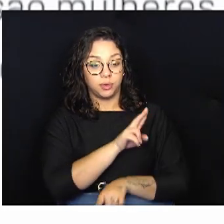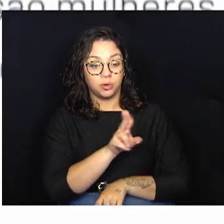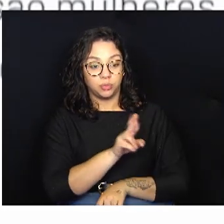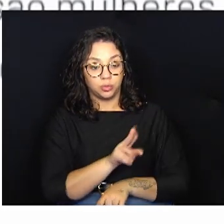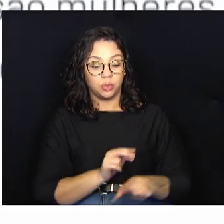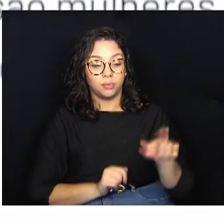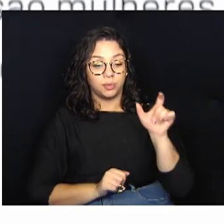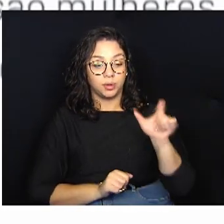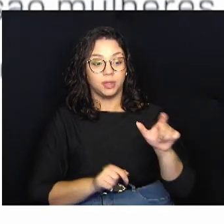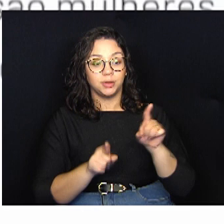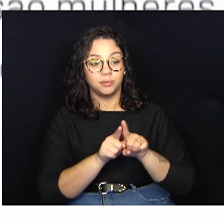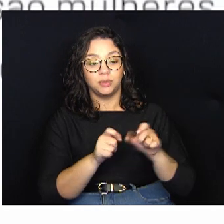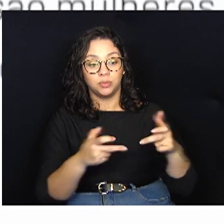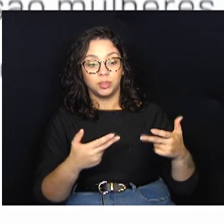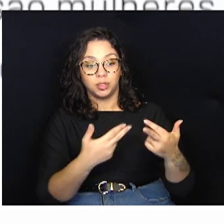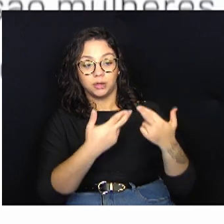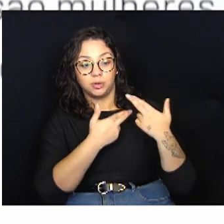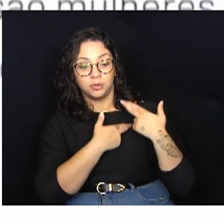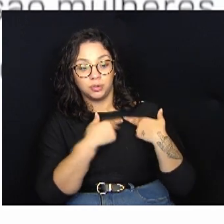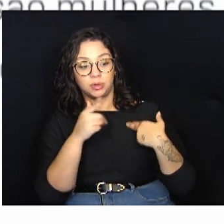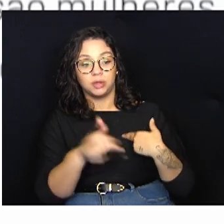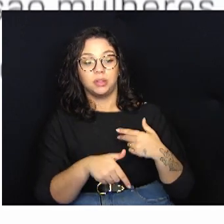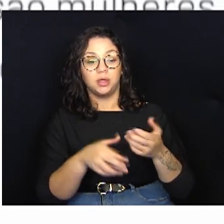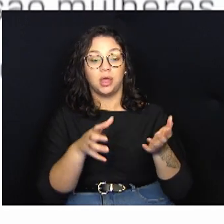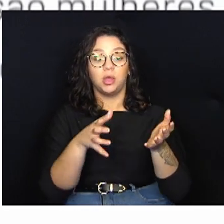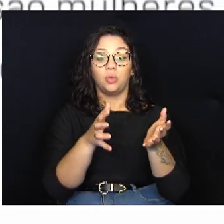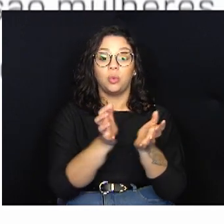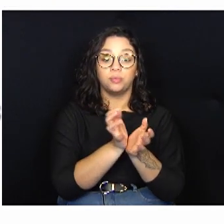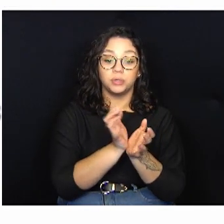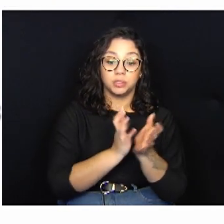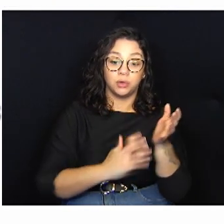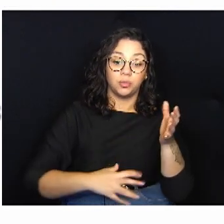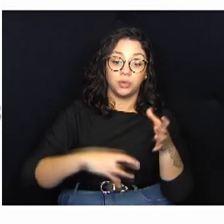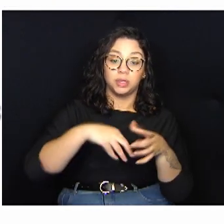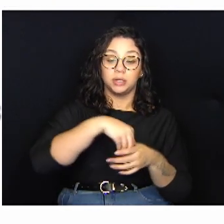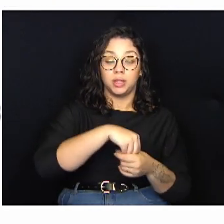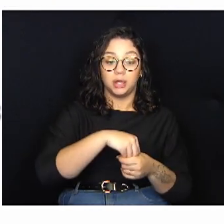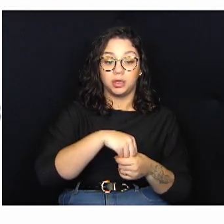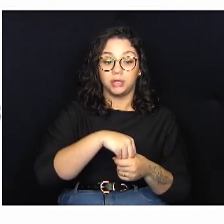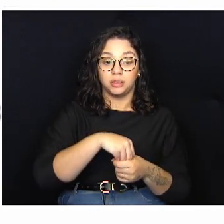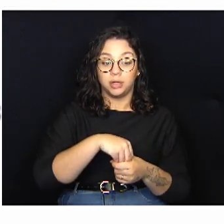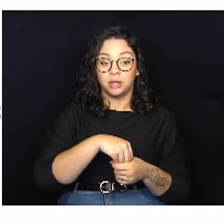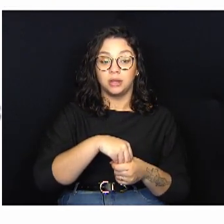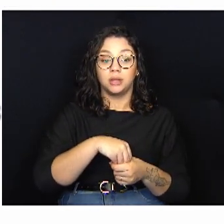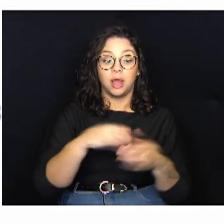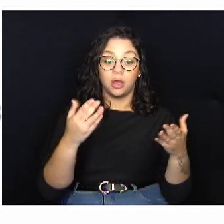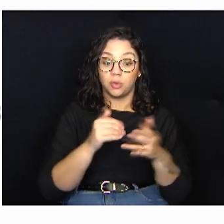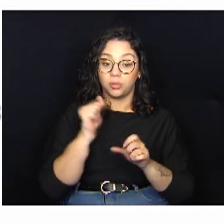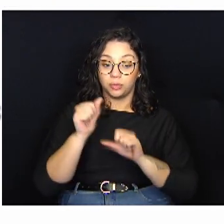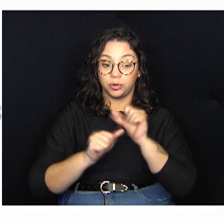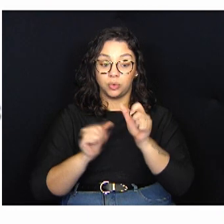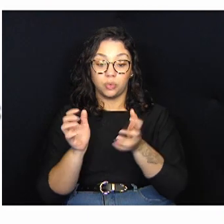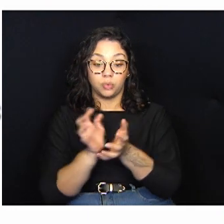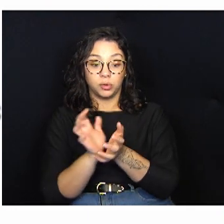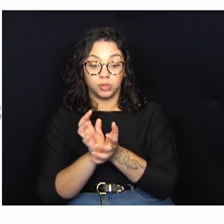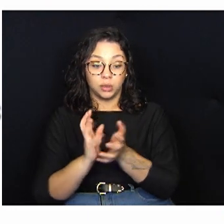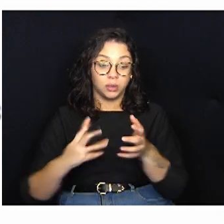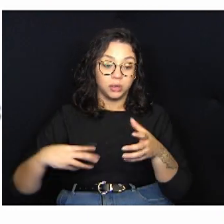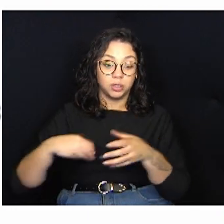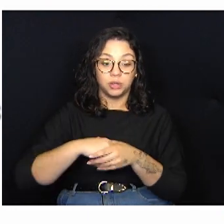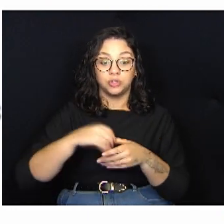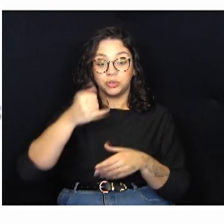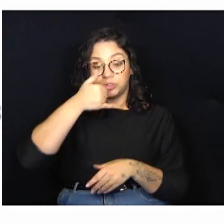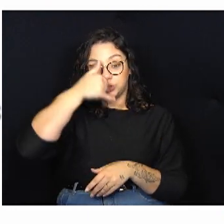atribuições, sendo Comissão Interna de Prevenção de Acidentes, passou a se chamar Comissão Interna de Prevenção de Acidentes